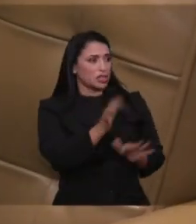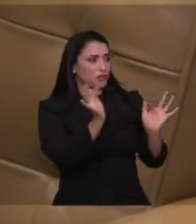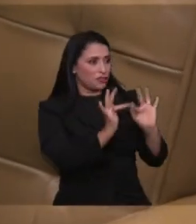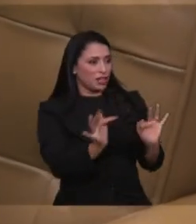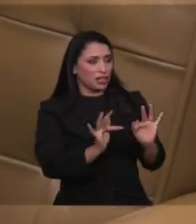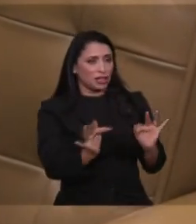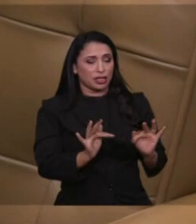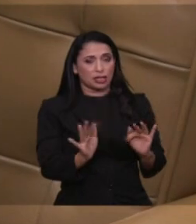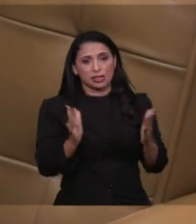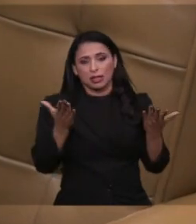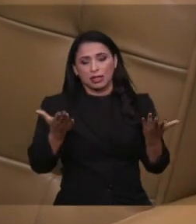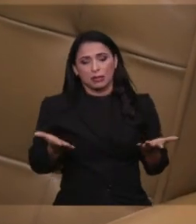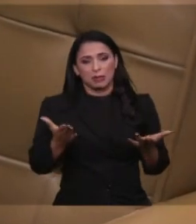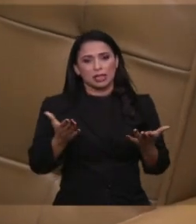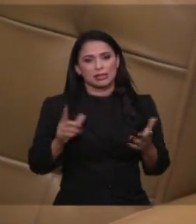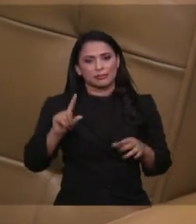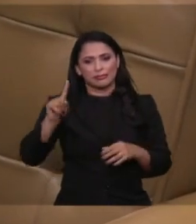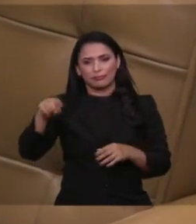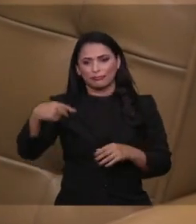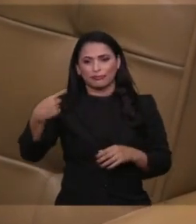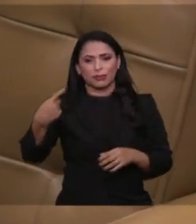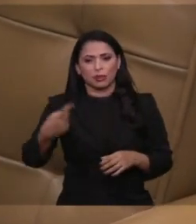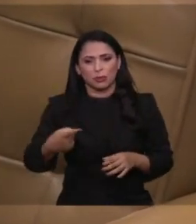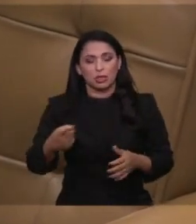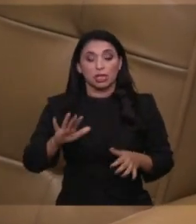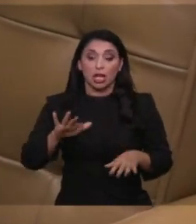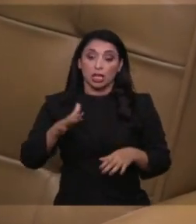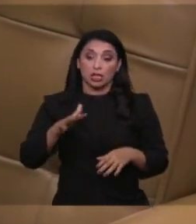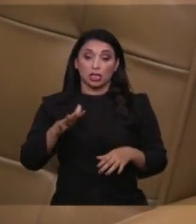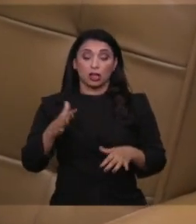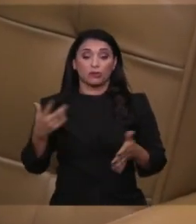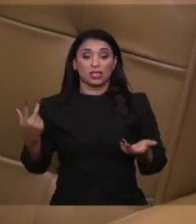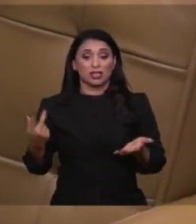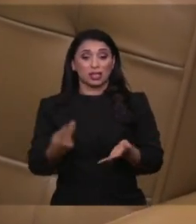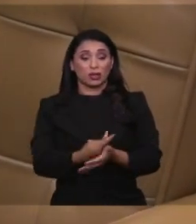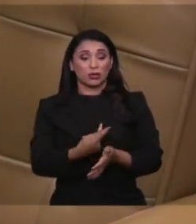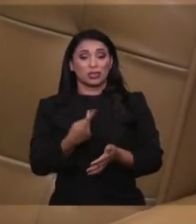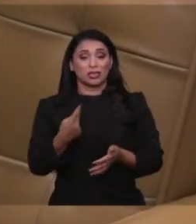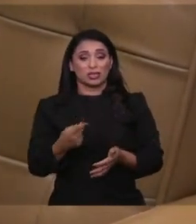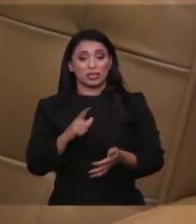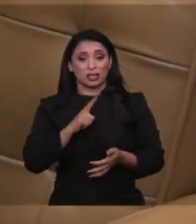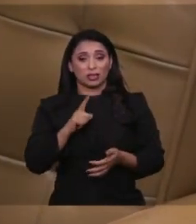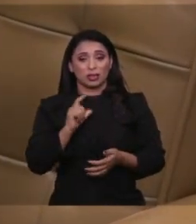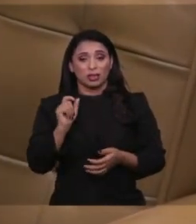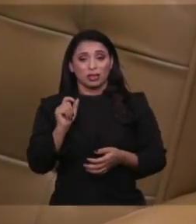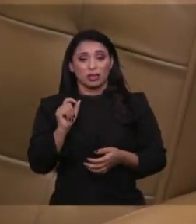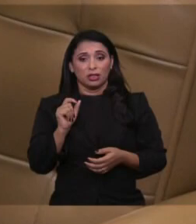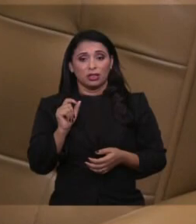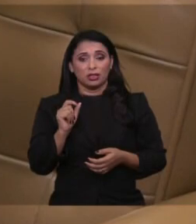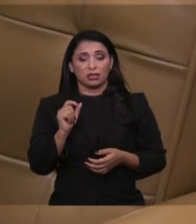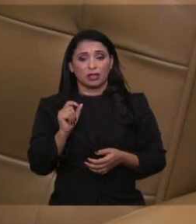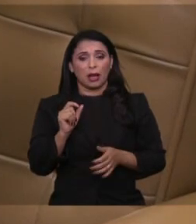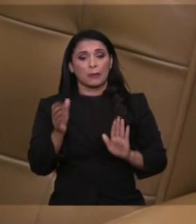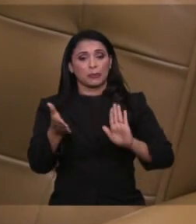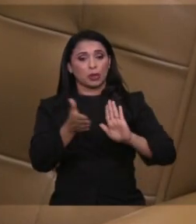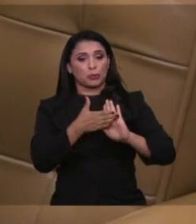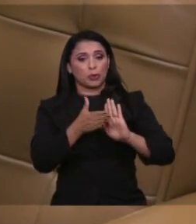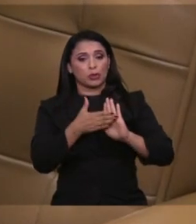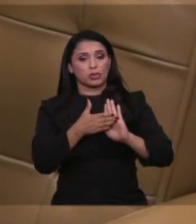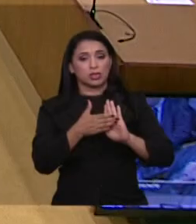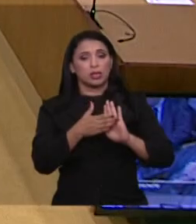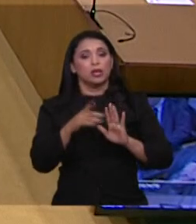embate posterior. Talvez aqui tenha ocorrido aqui uma decalagem, quer dizer, entre a proposta do